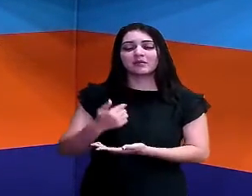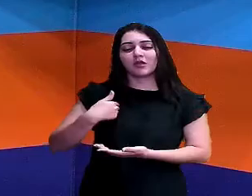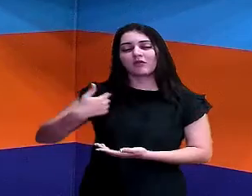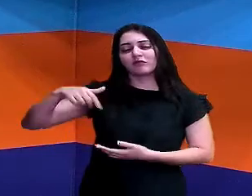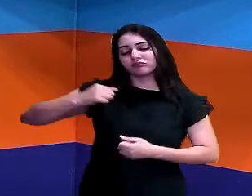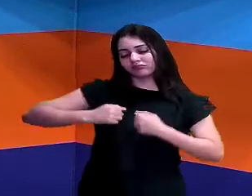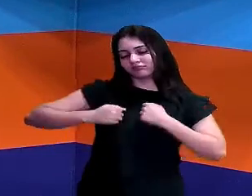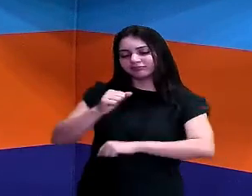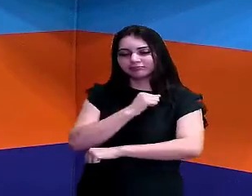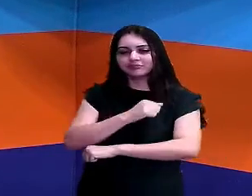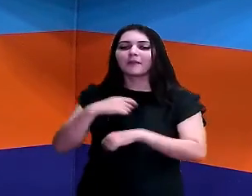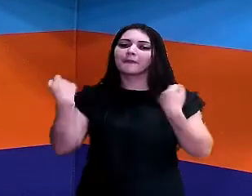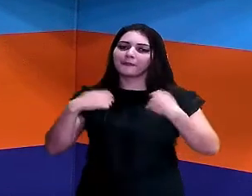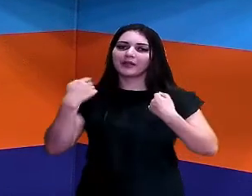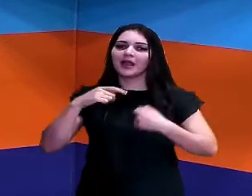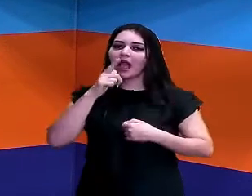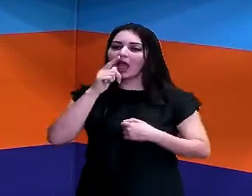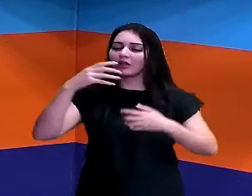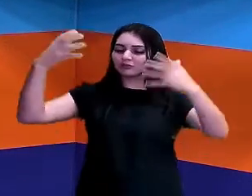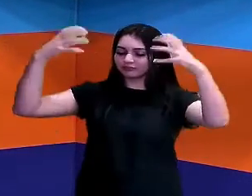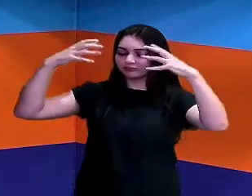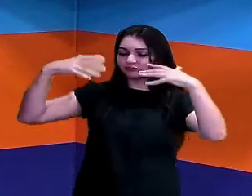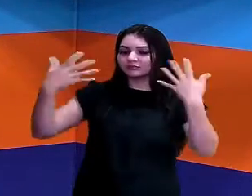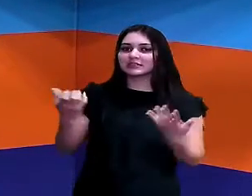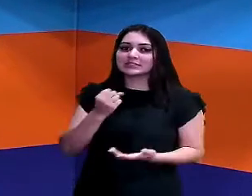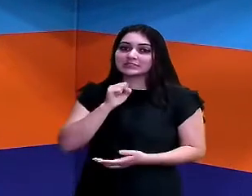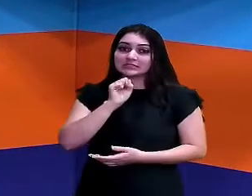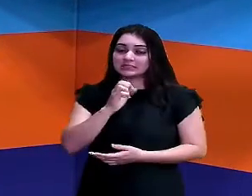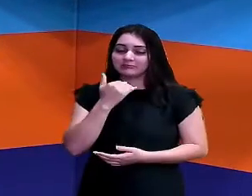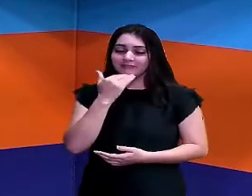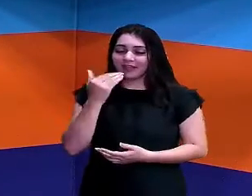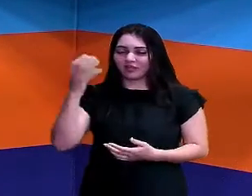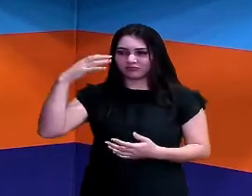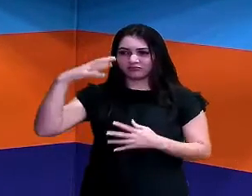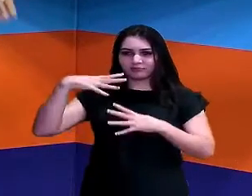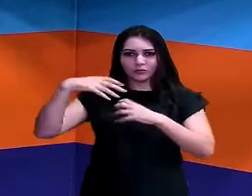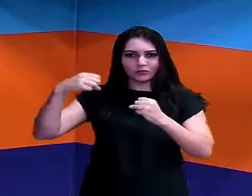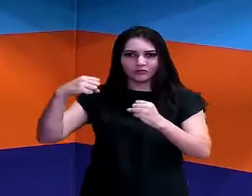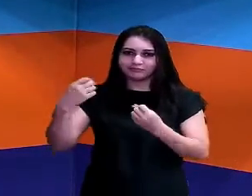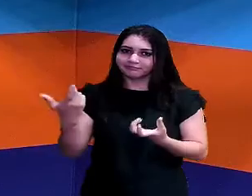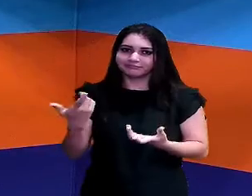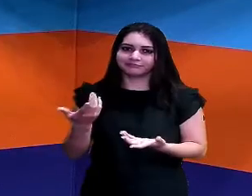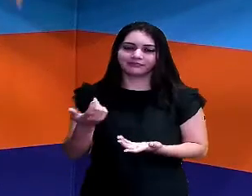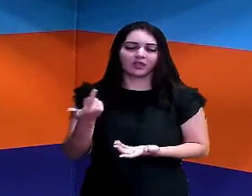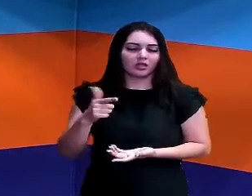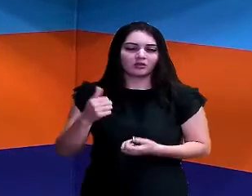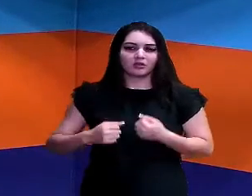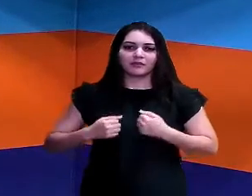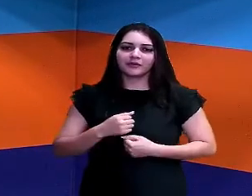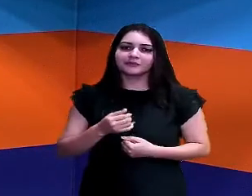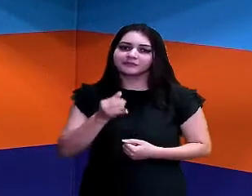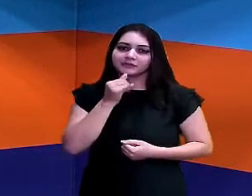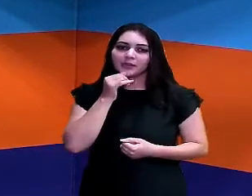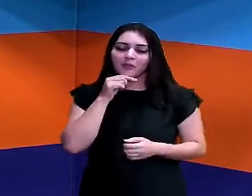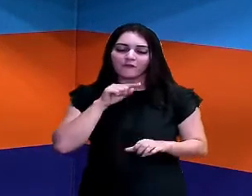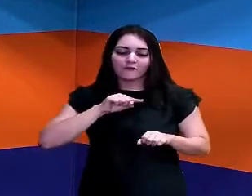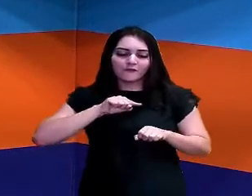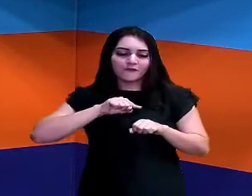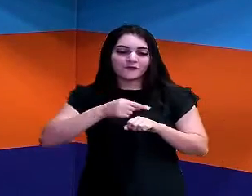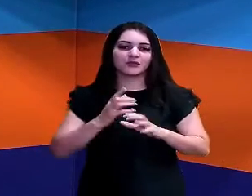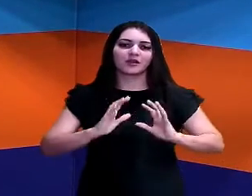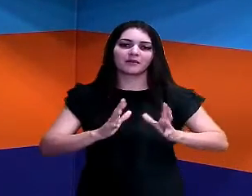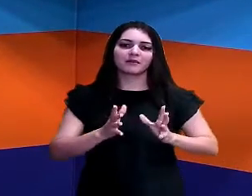eu preciso me molhar, né? Se eu não me molhei, eu não tomei banho. E furar minha bola de futebol.